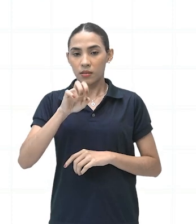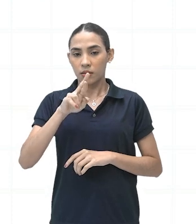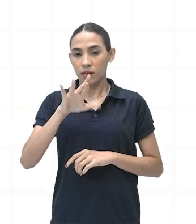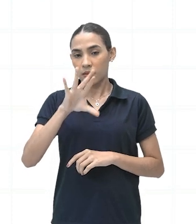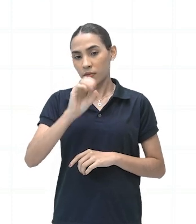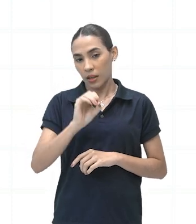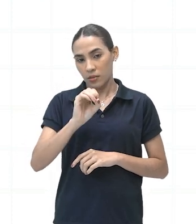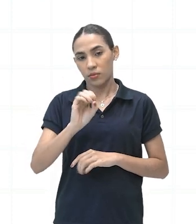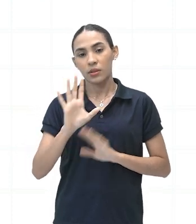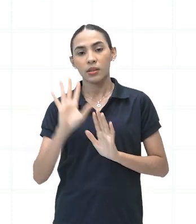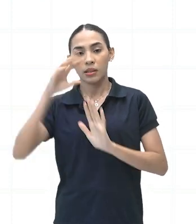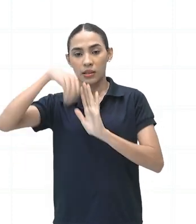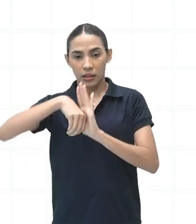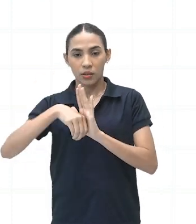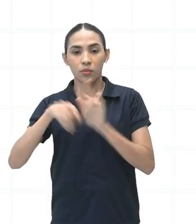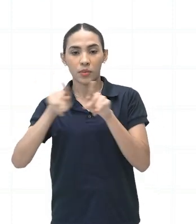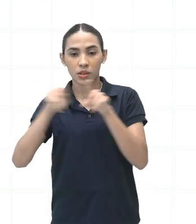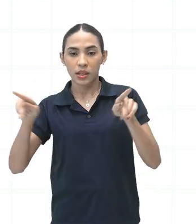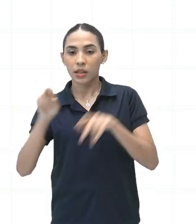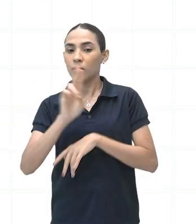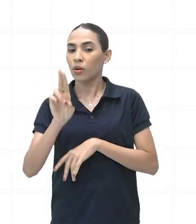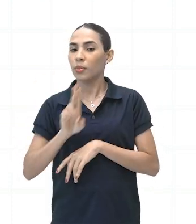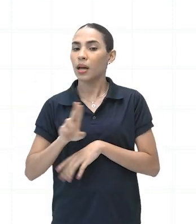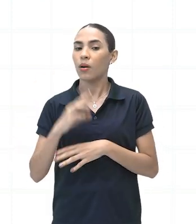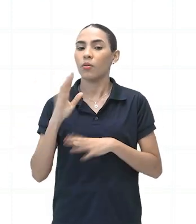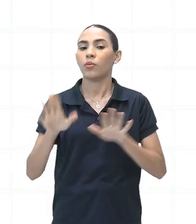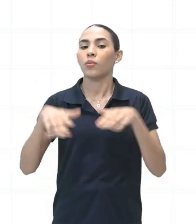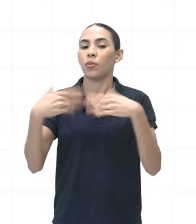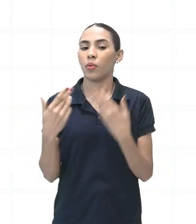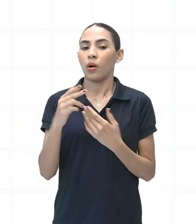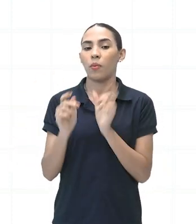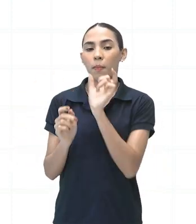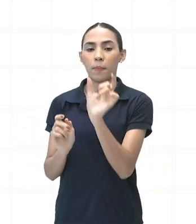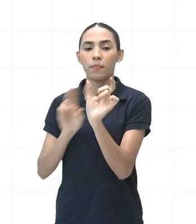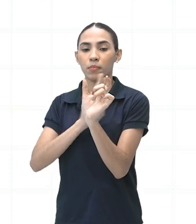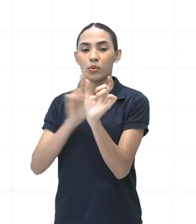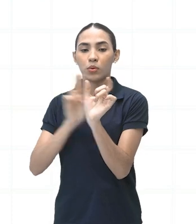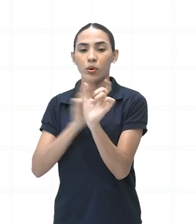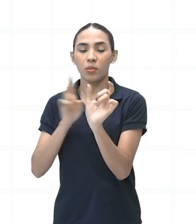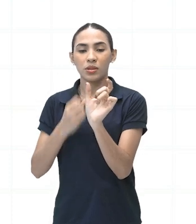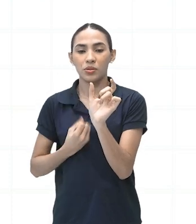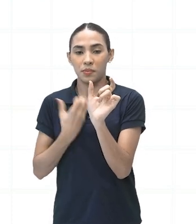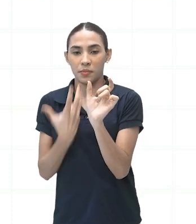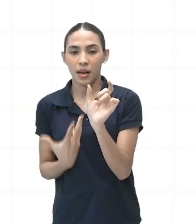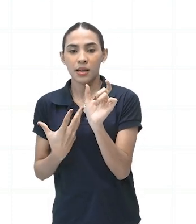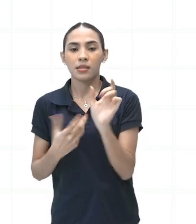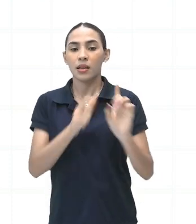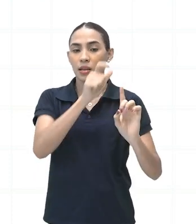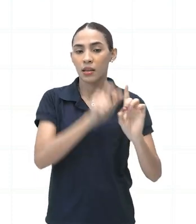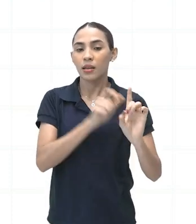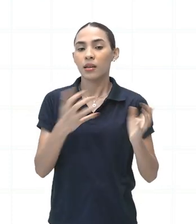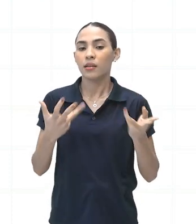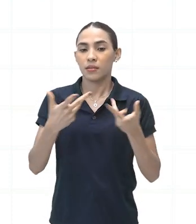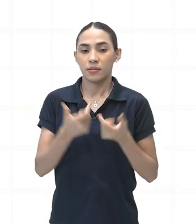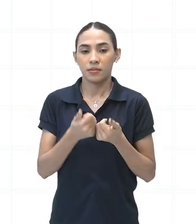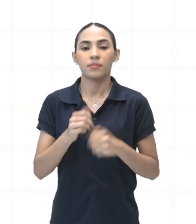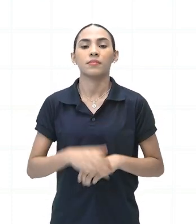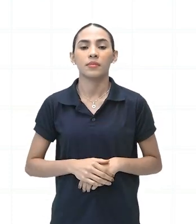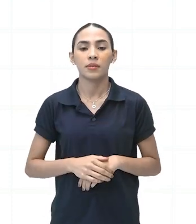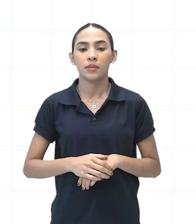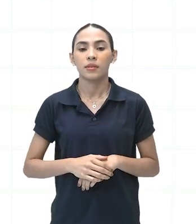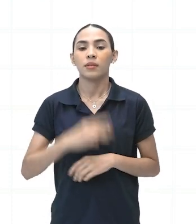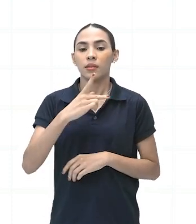Então, dentro do predicado nominal, como é que eu chamo essa palavra que expressa a qualidade do meu sujeito? Eu chamo